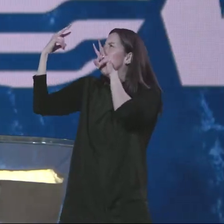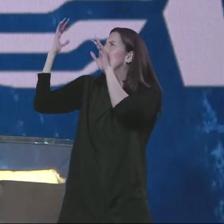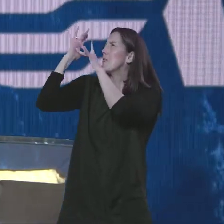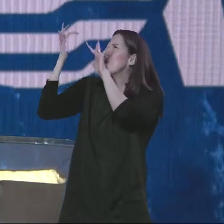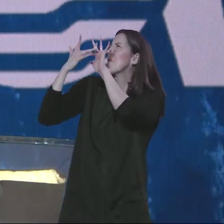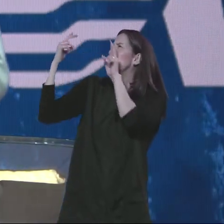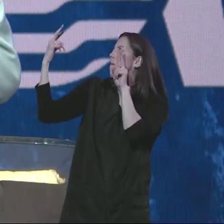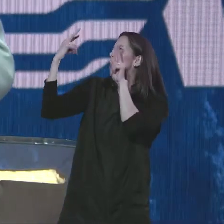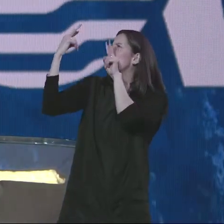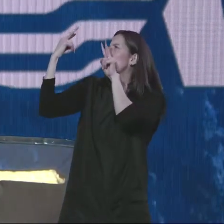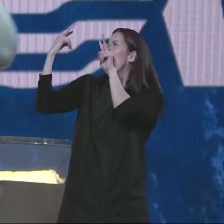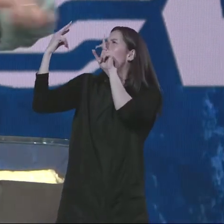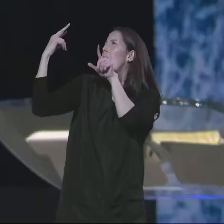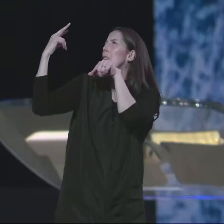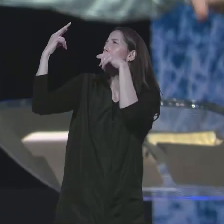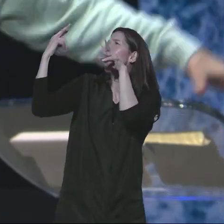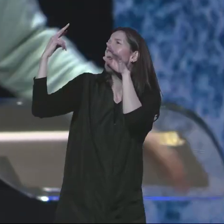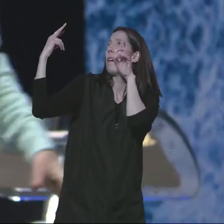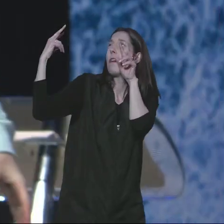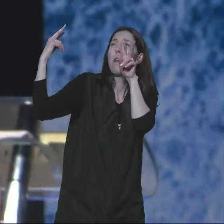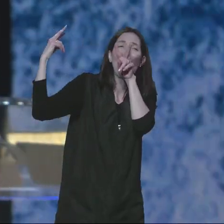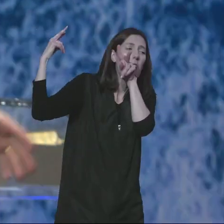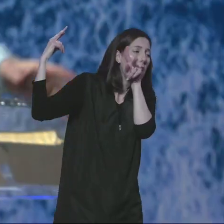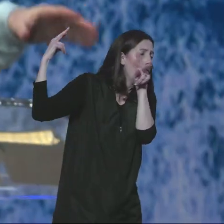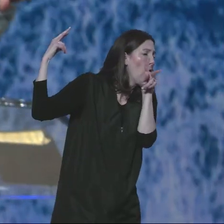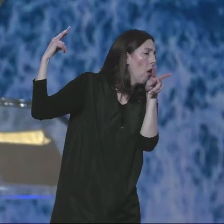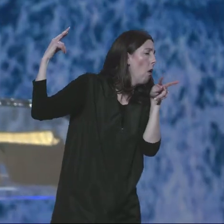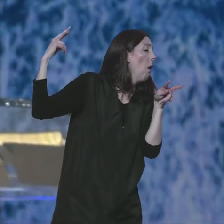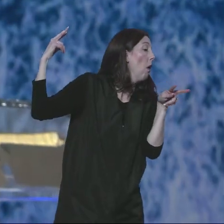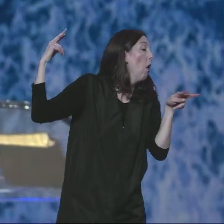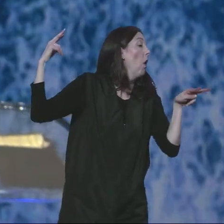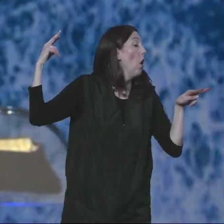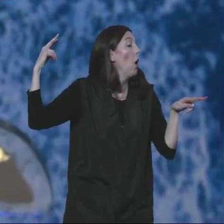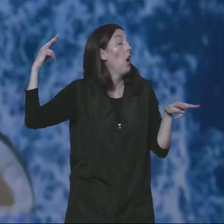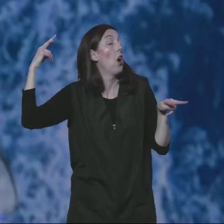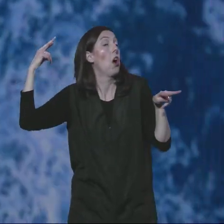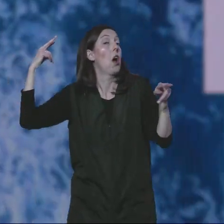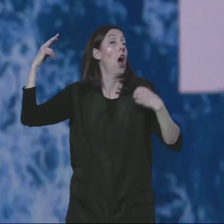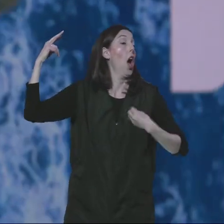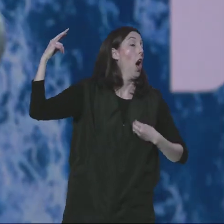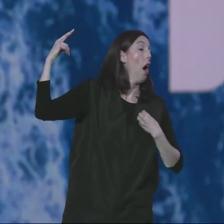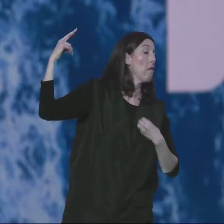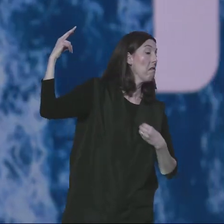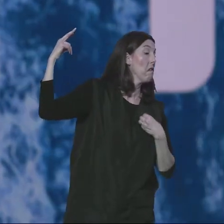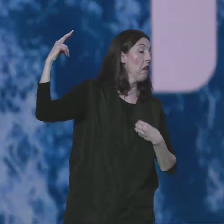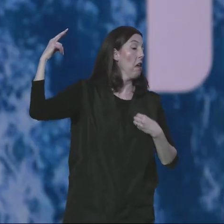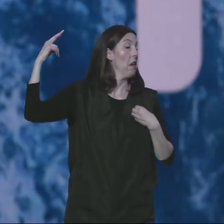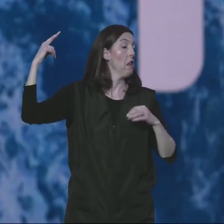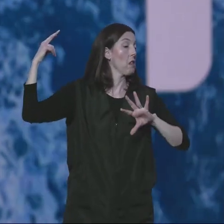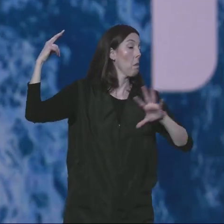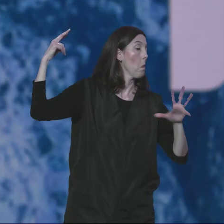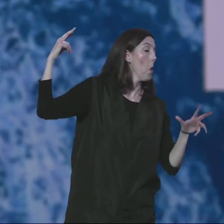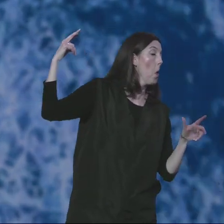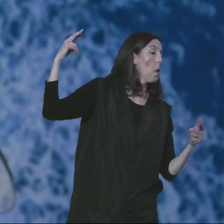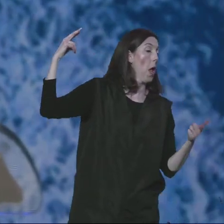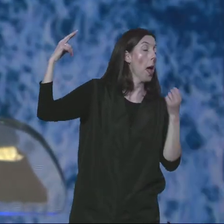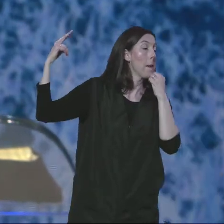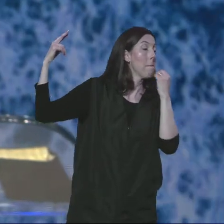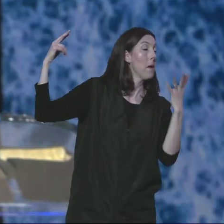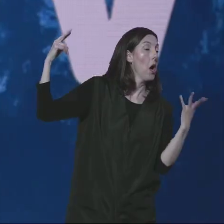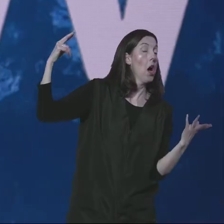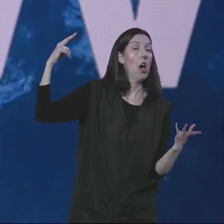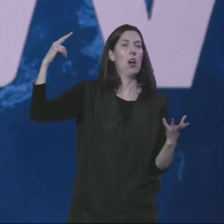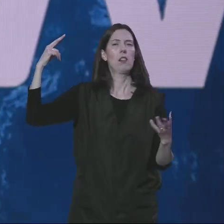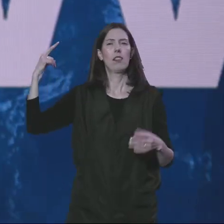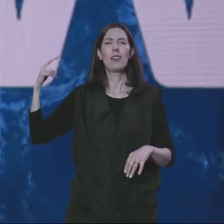coisas da minha vida, as coisas boas, mas que me tiram os olhos de Jesus, e as coisas ruins,